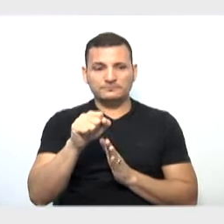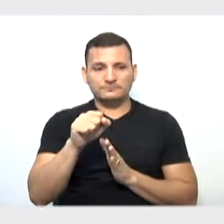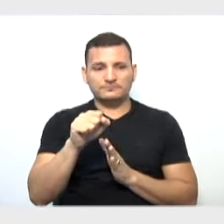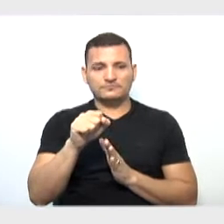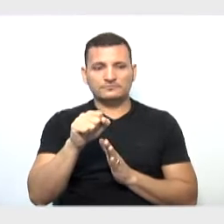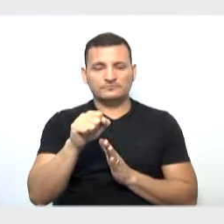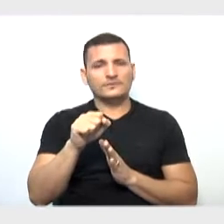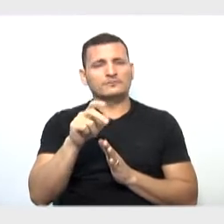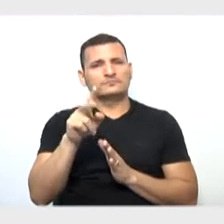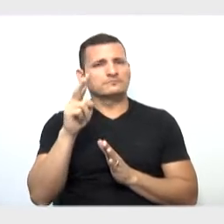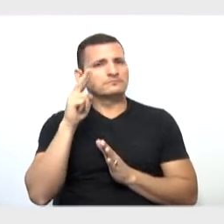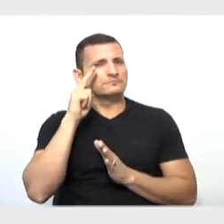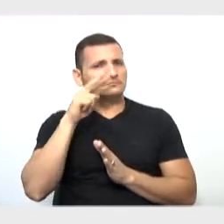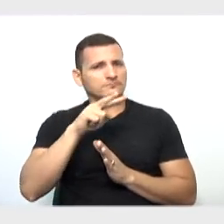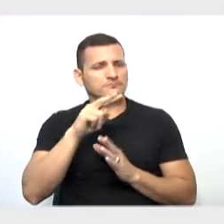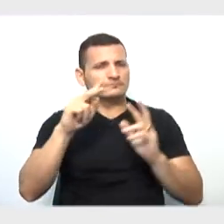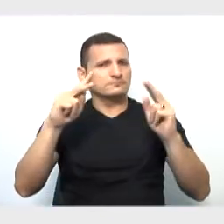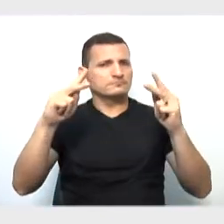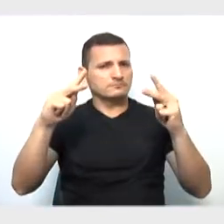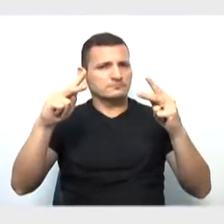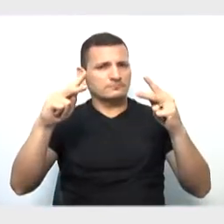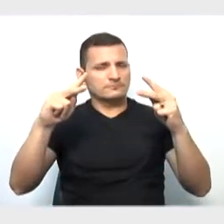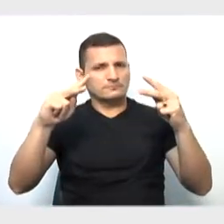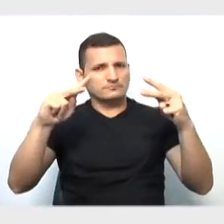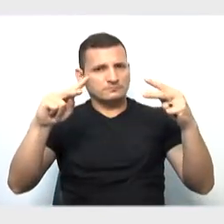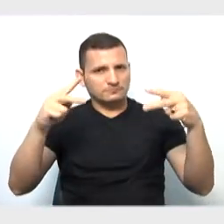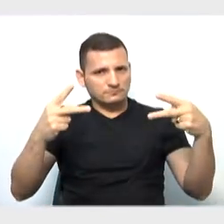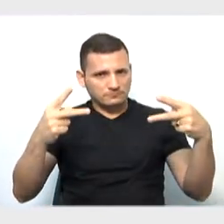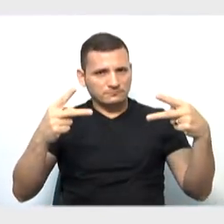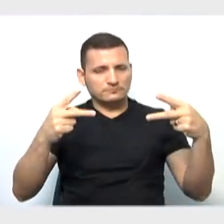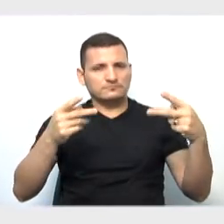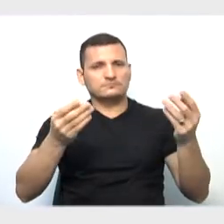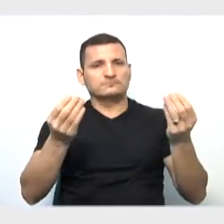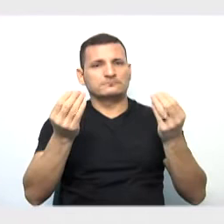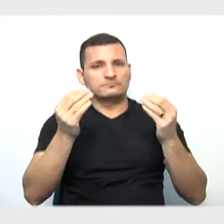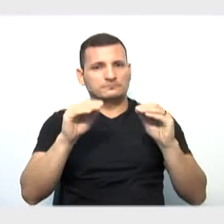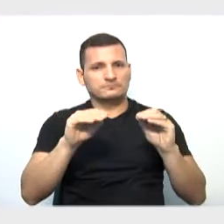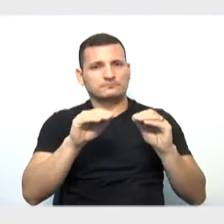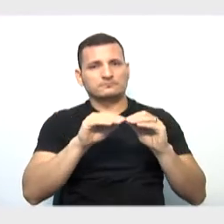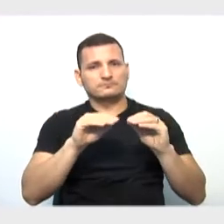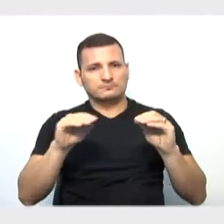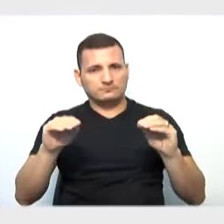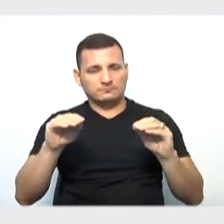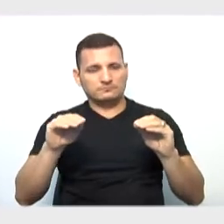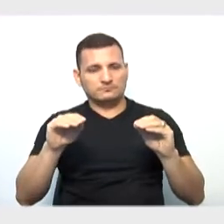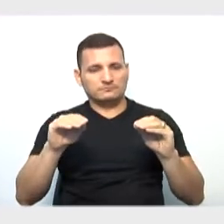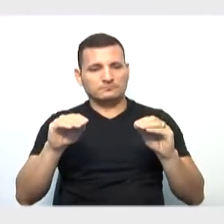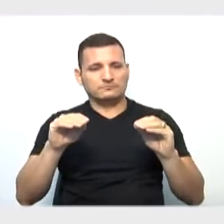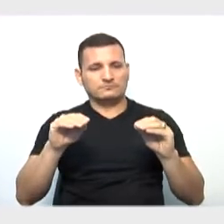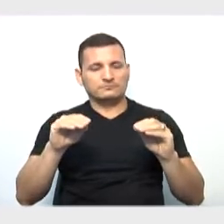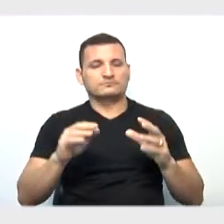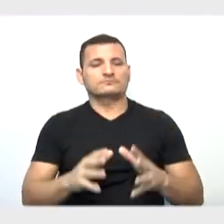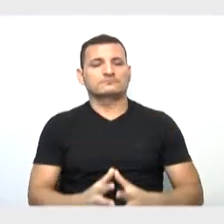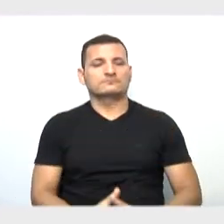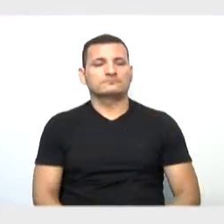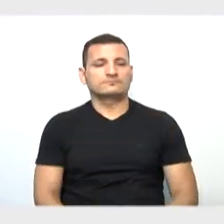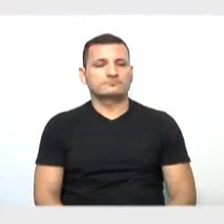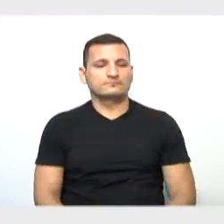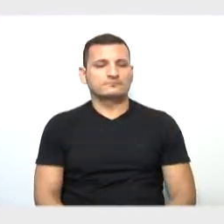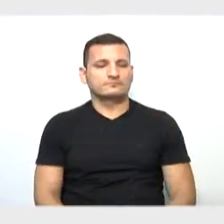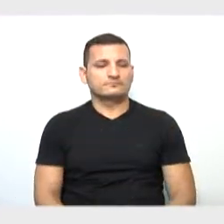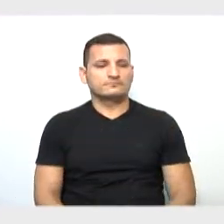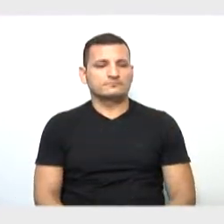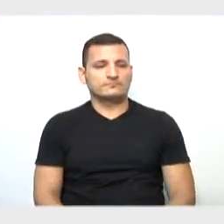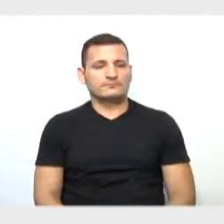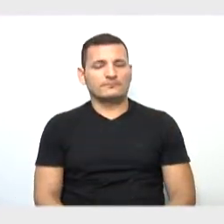JavaScript dentro de HTML, certo? Em linha, incorporado, lá que a gente acabou de ver. Está